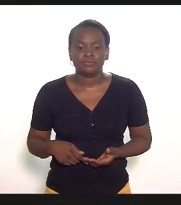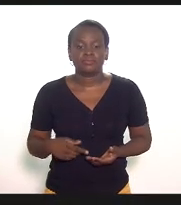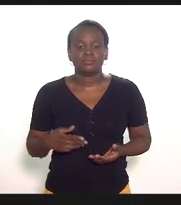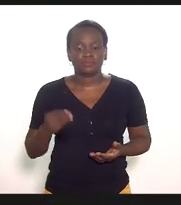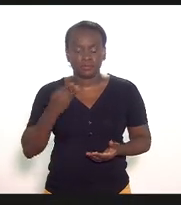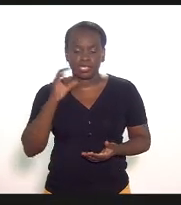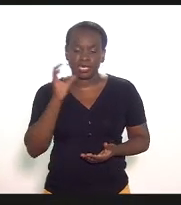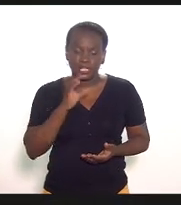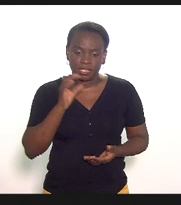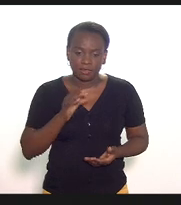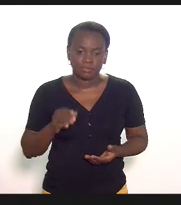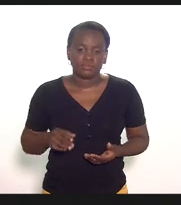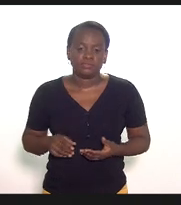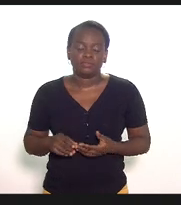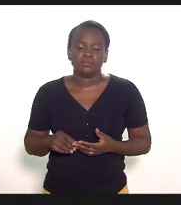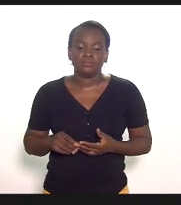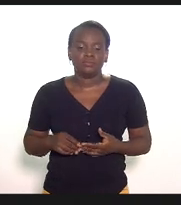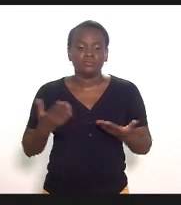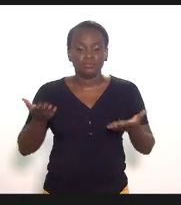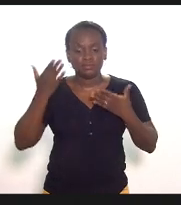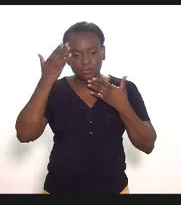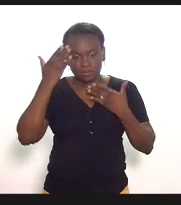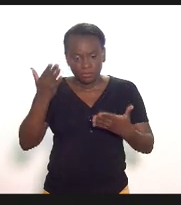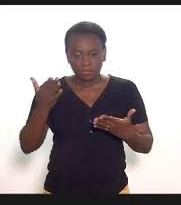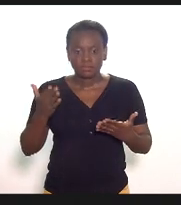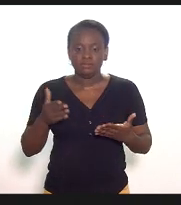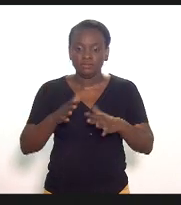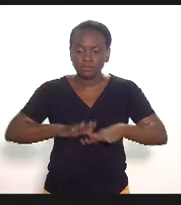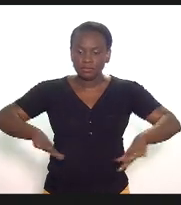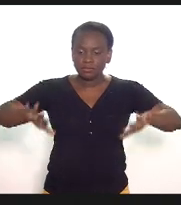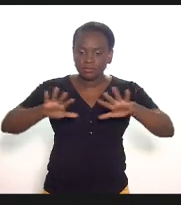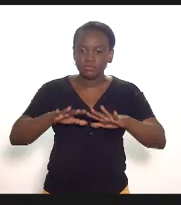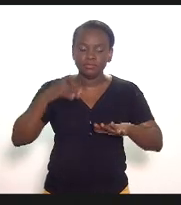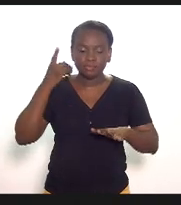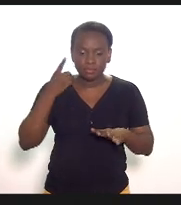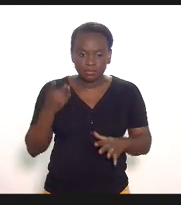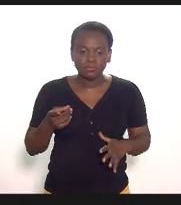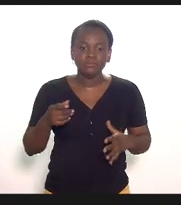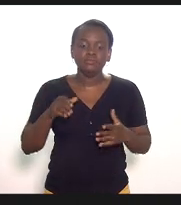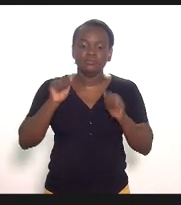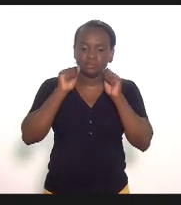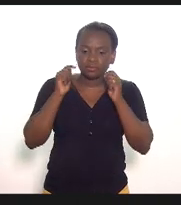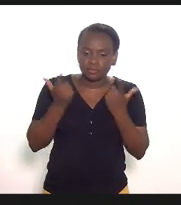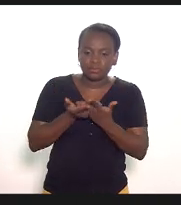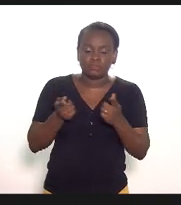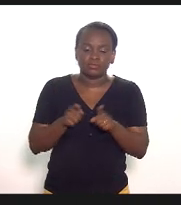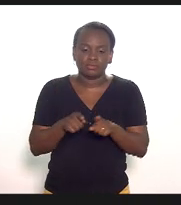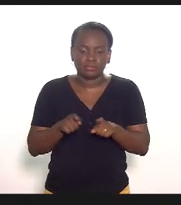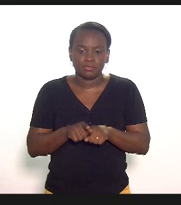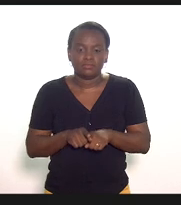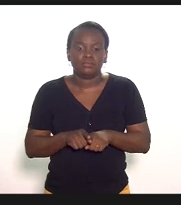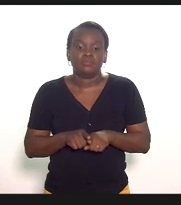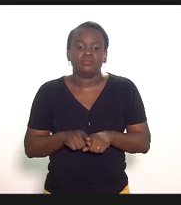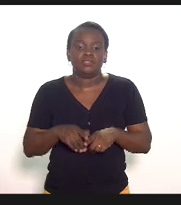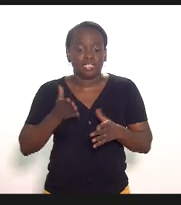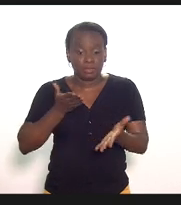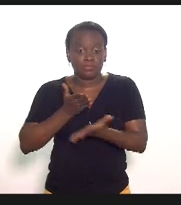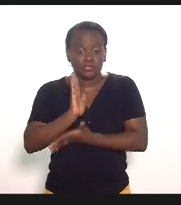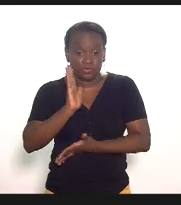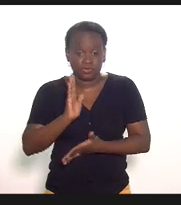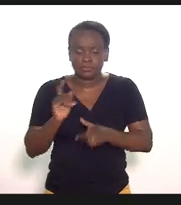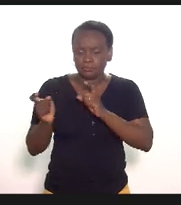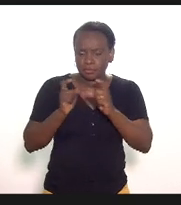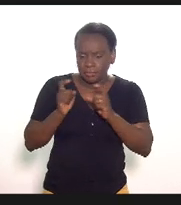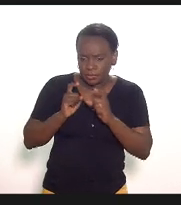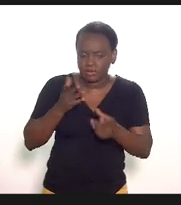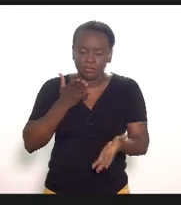muito rapidamente, agradecer aos pares, agradecer à LERJ por ter aprovado,